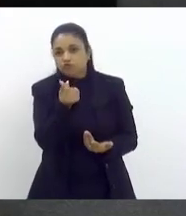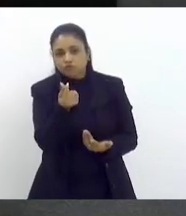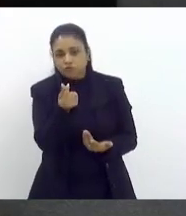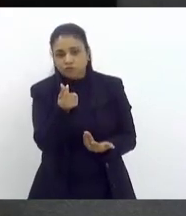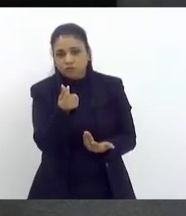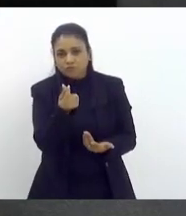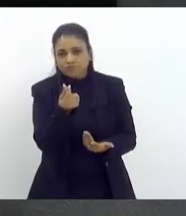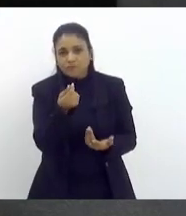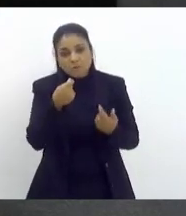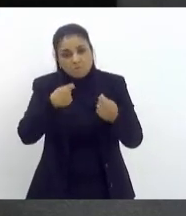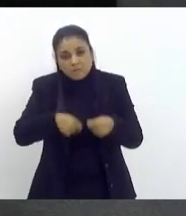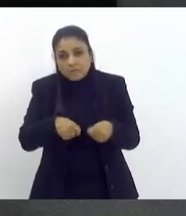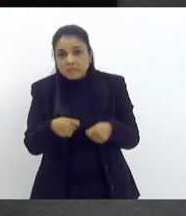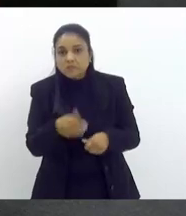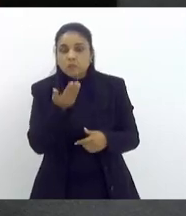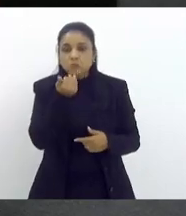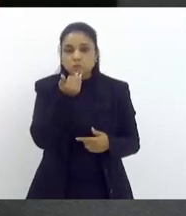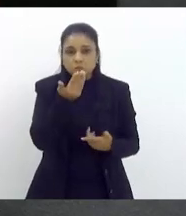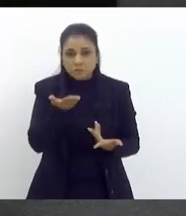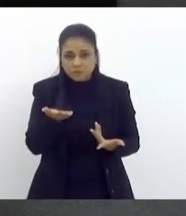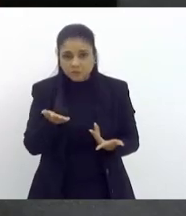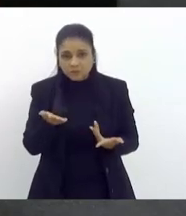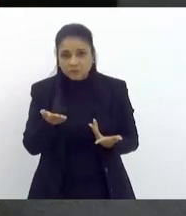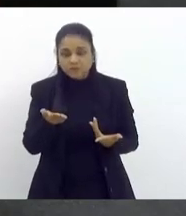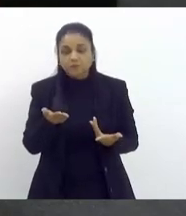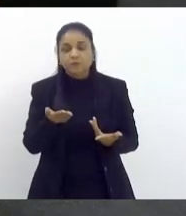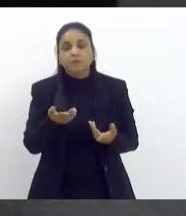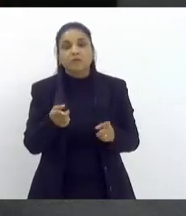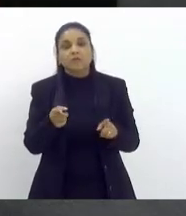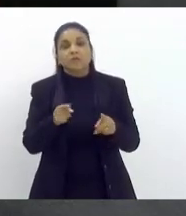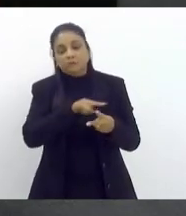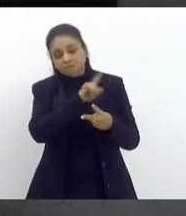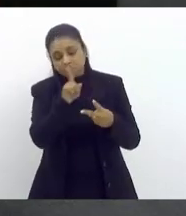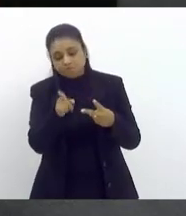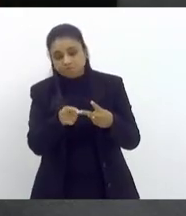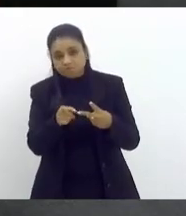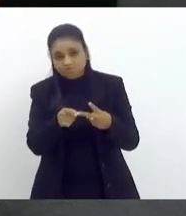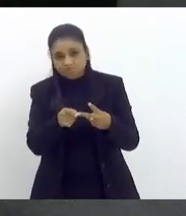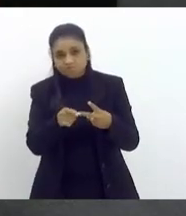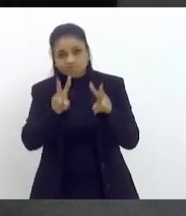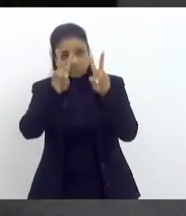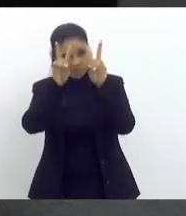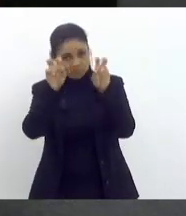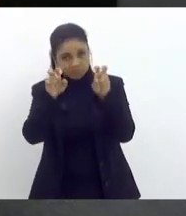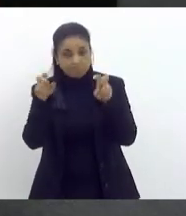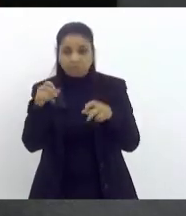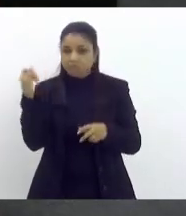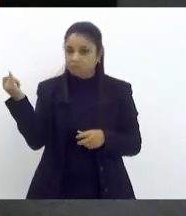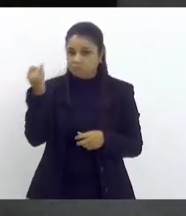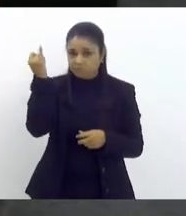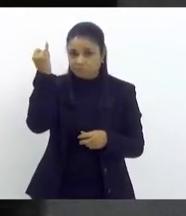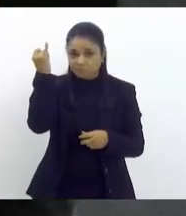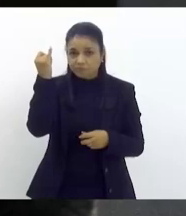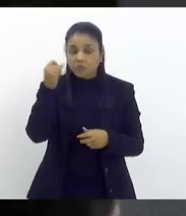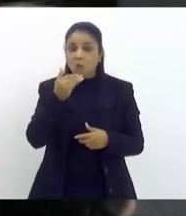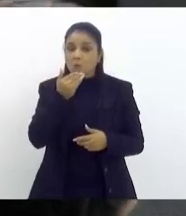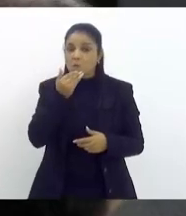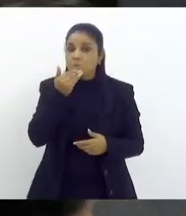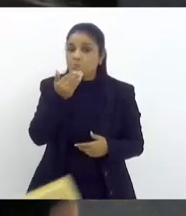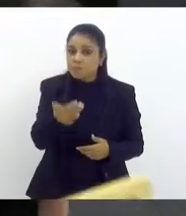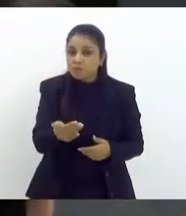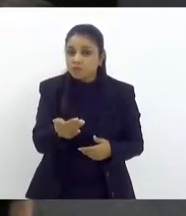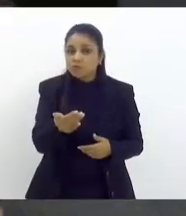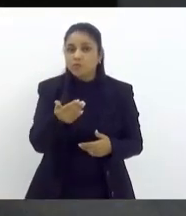e que precisam comer e para além disso a senhora presidenta um outro elemento que eu venho trazendo essa semana que eu solicitei